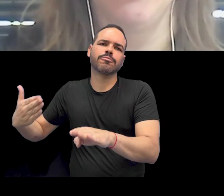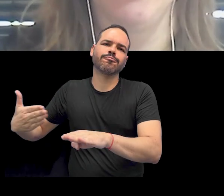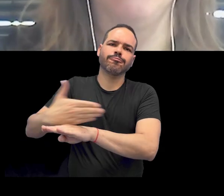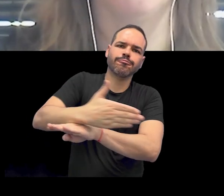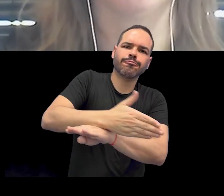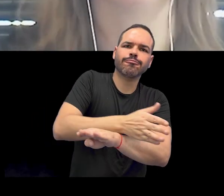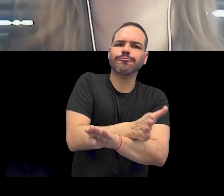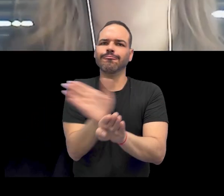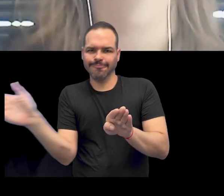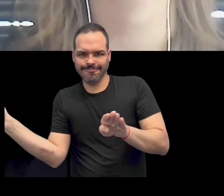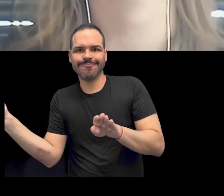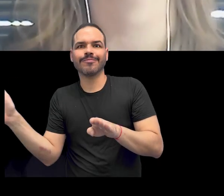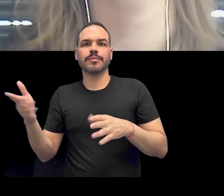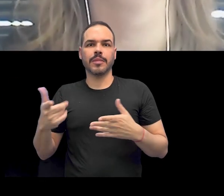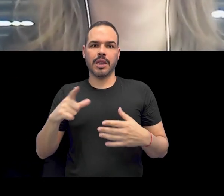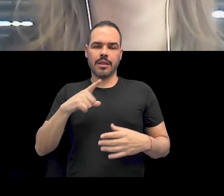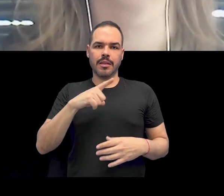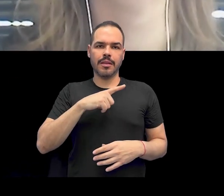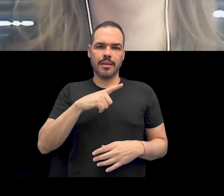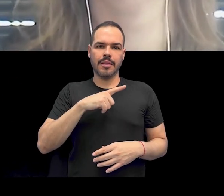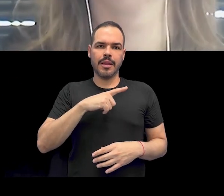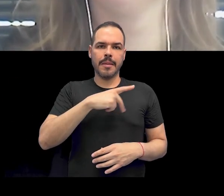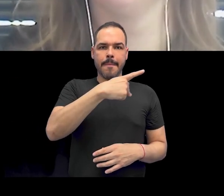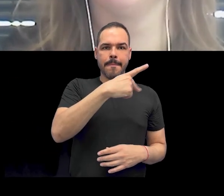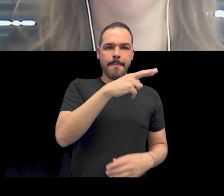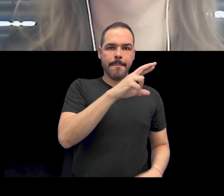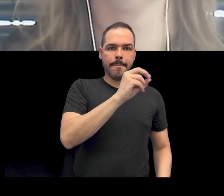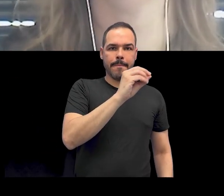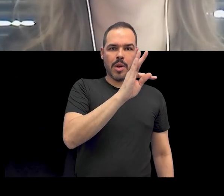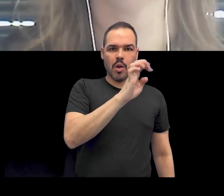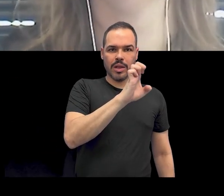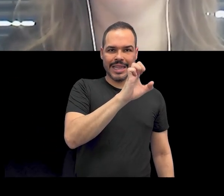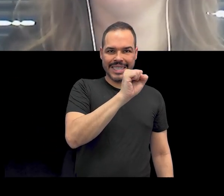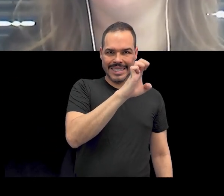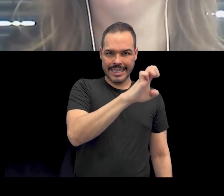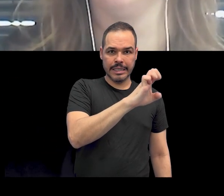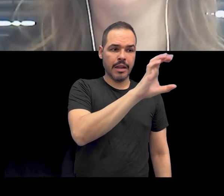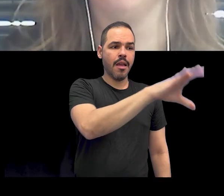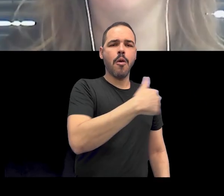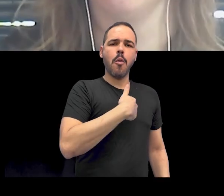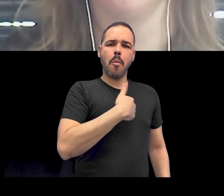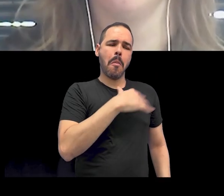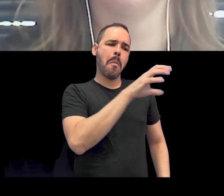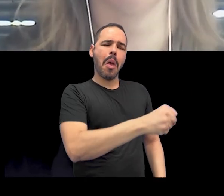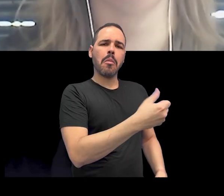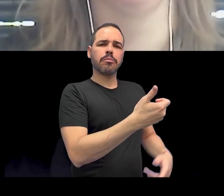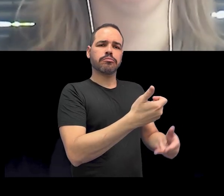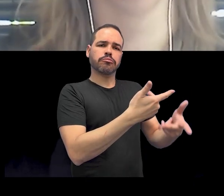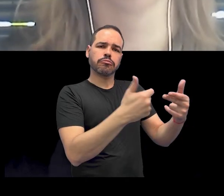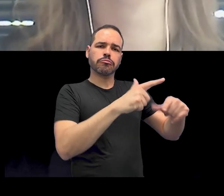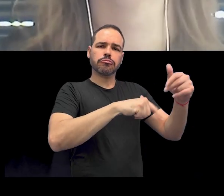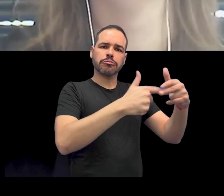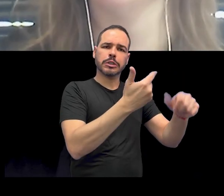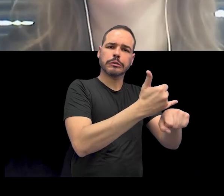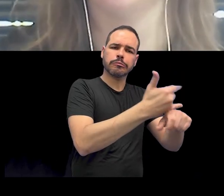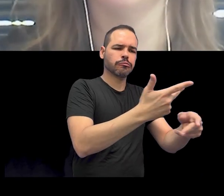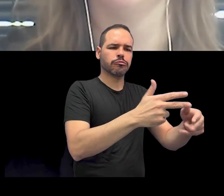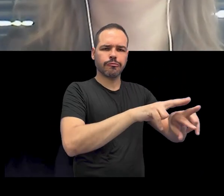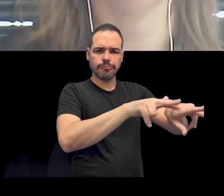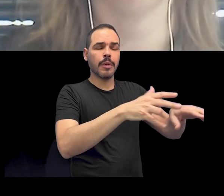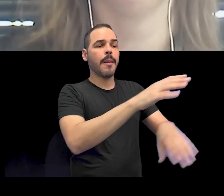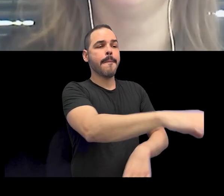prótese, então diferença, né? Prótese, peça artificial que substitui uma parte do corpo. Uma perna, um braço